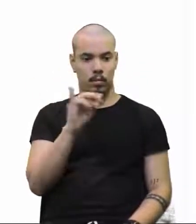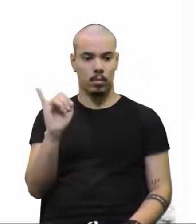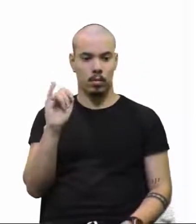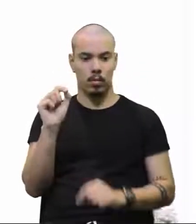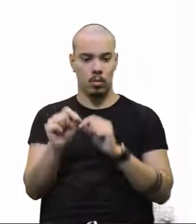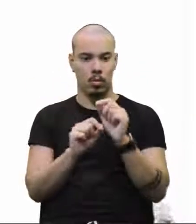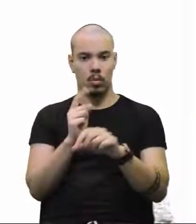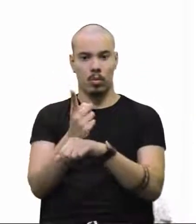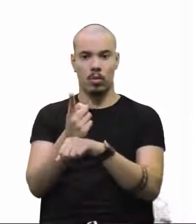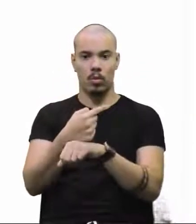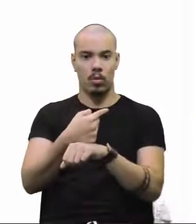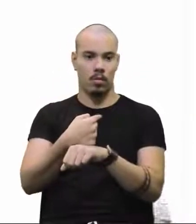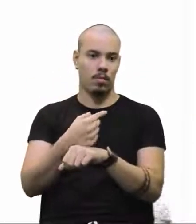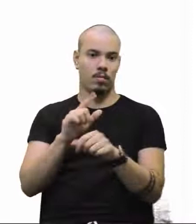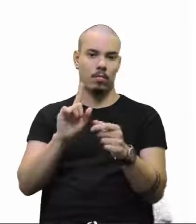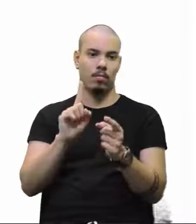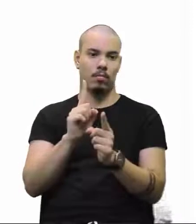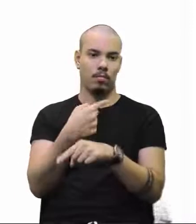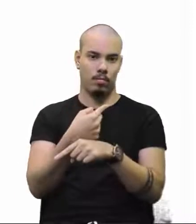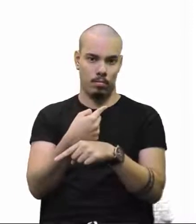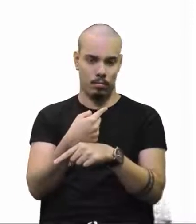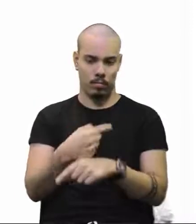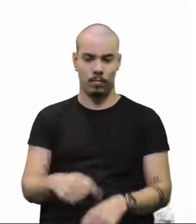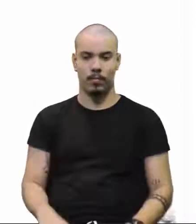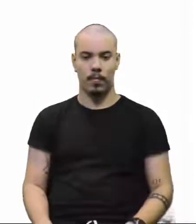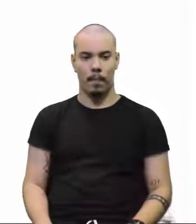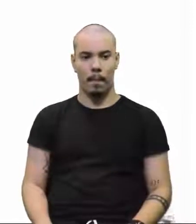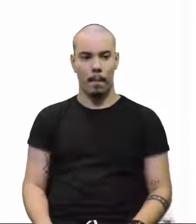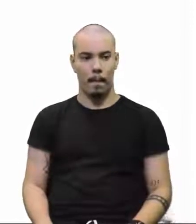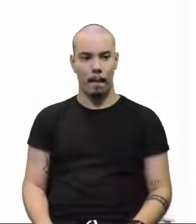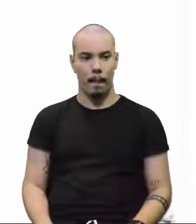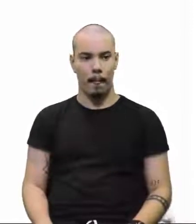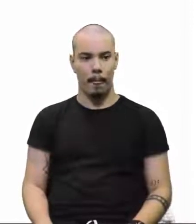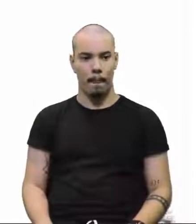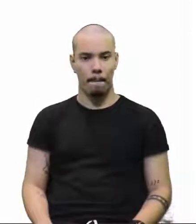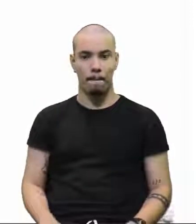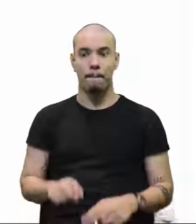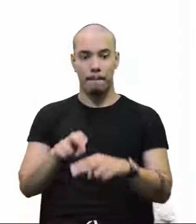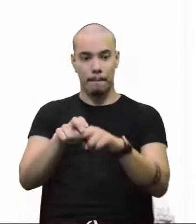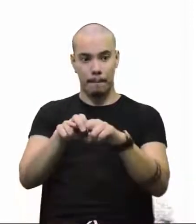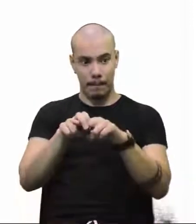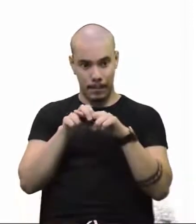sentido anti-horário. Então aí é porque lá